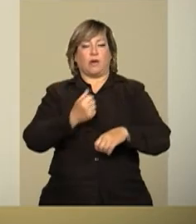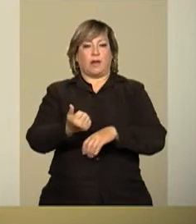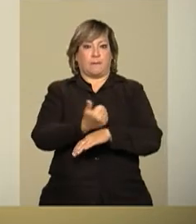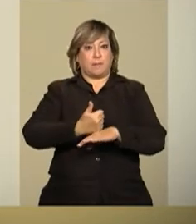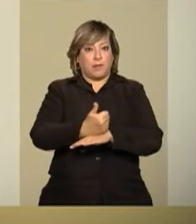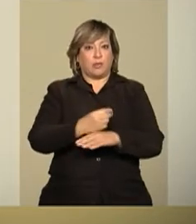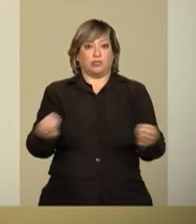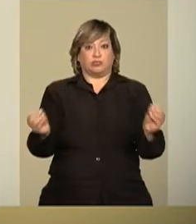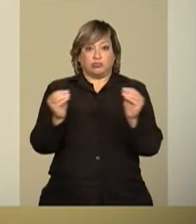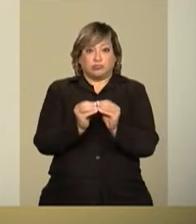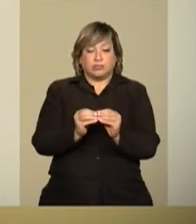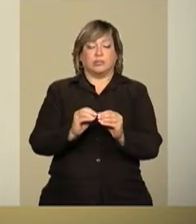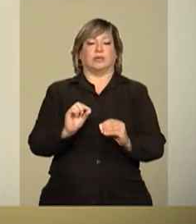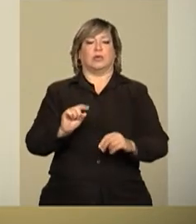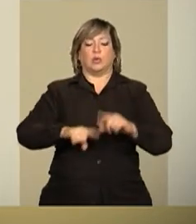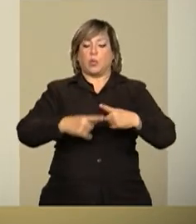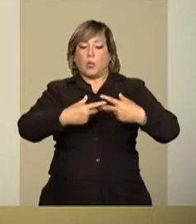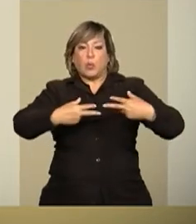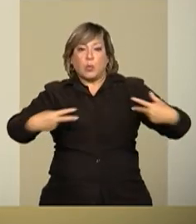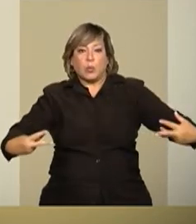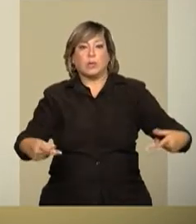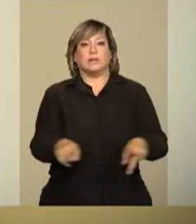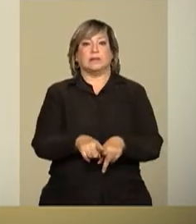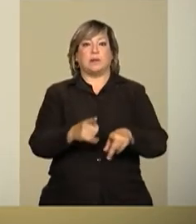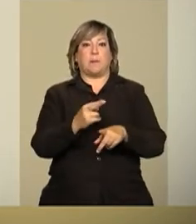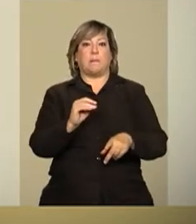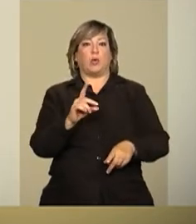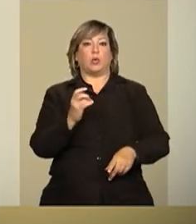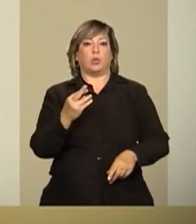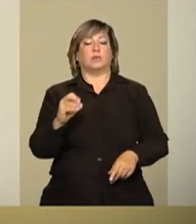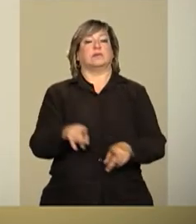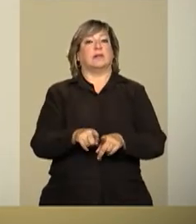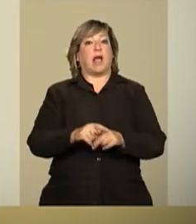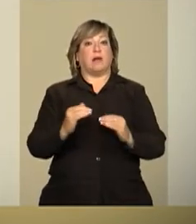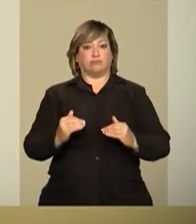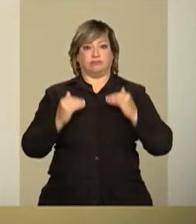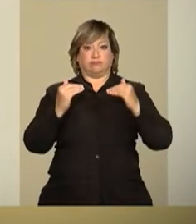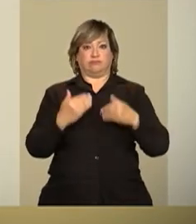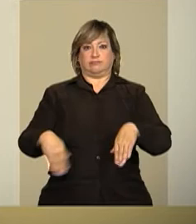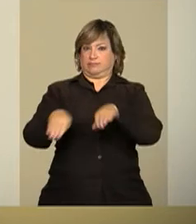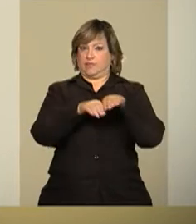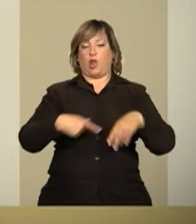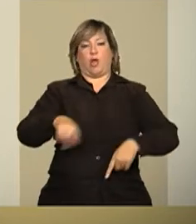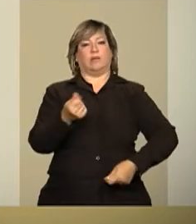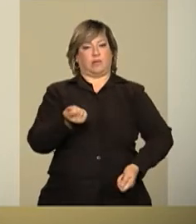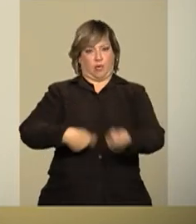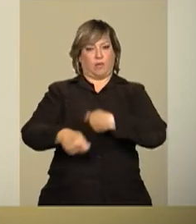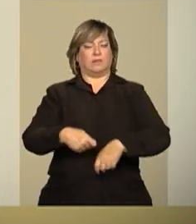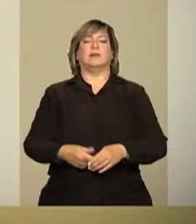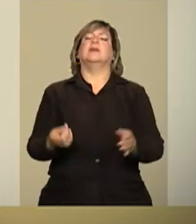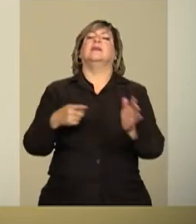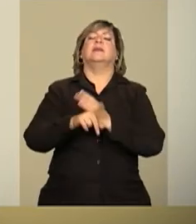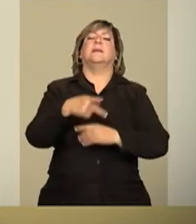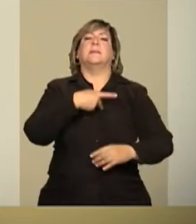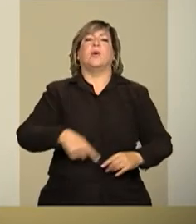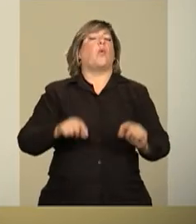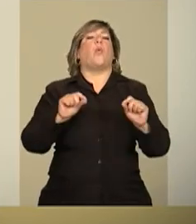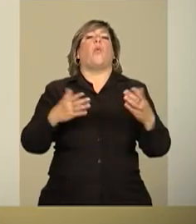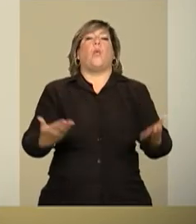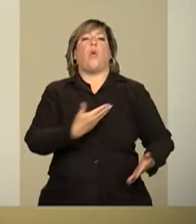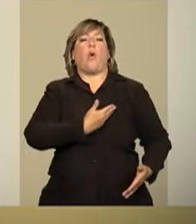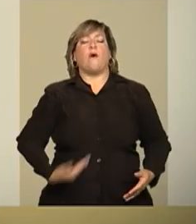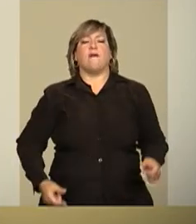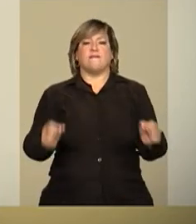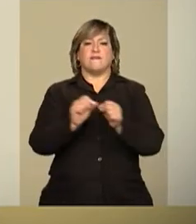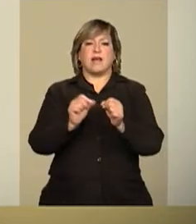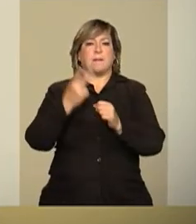valor aos nossos produtos e serviços e assim aumentando a atividade da nossa economia Presidente e o que o Governo